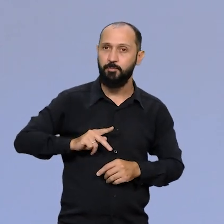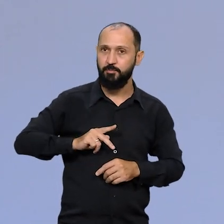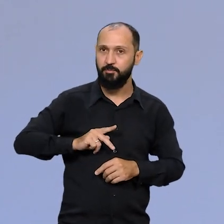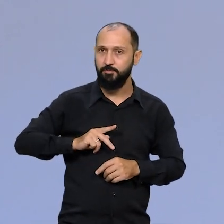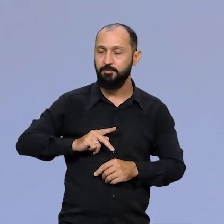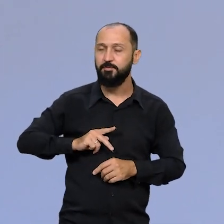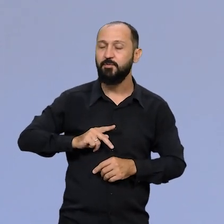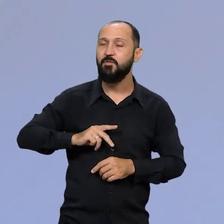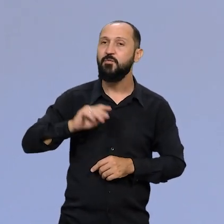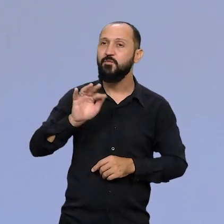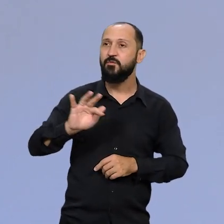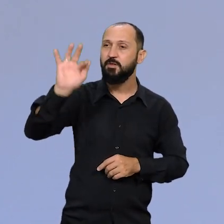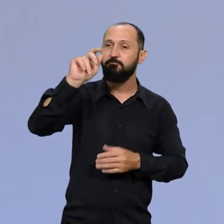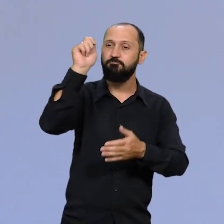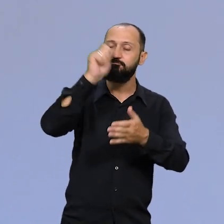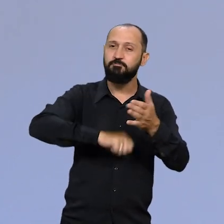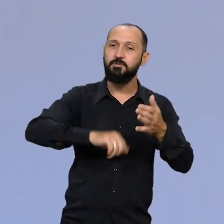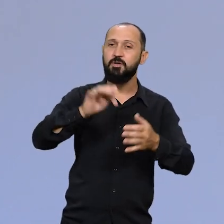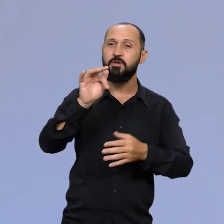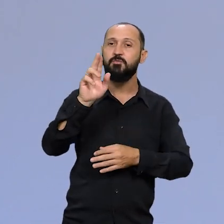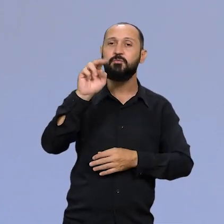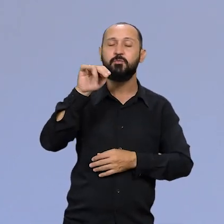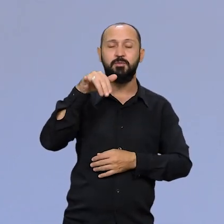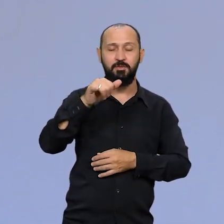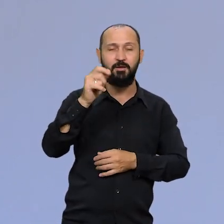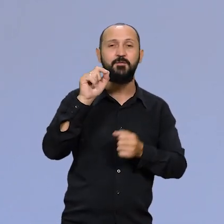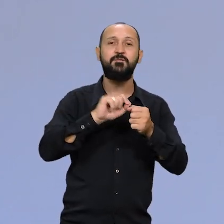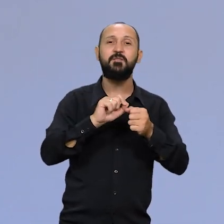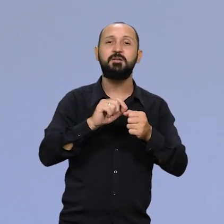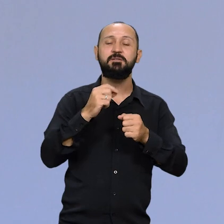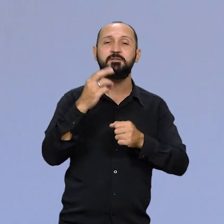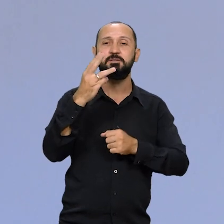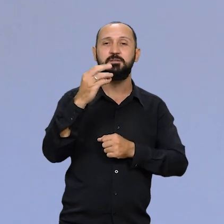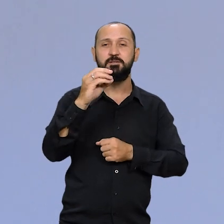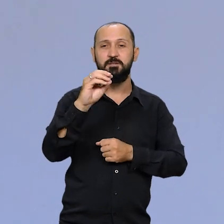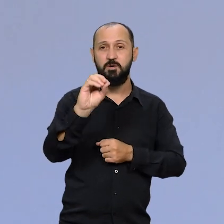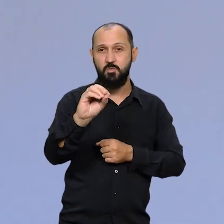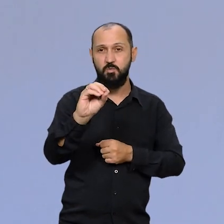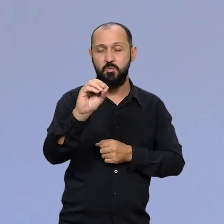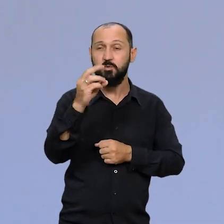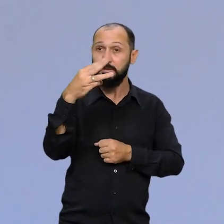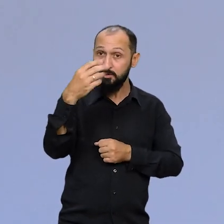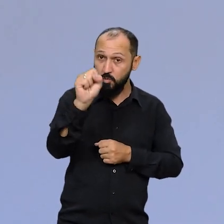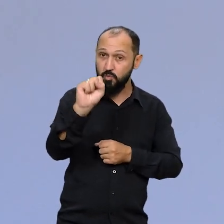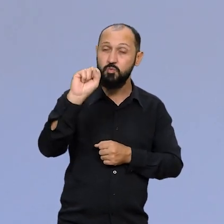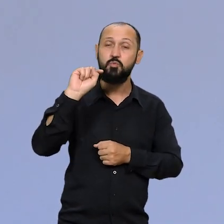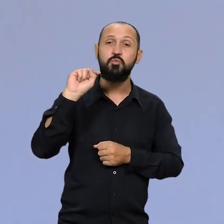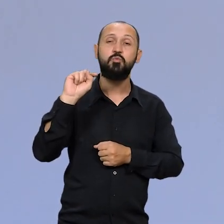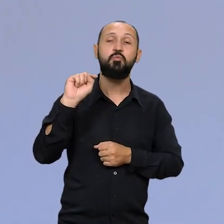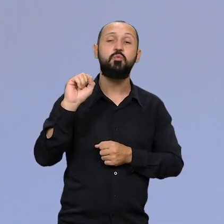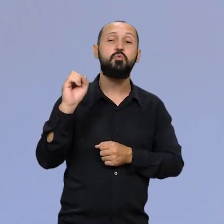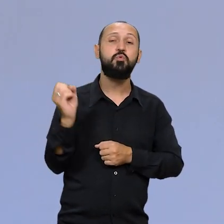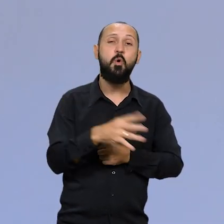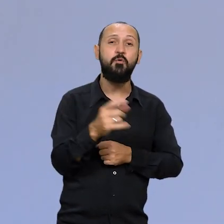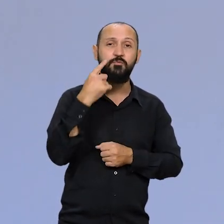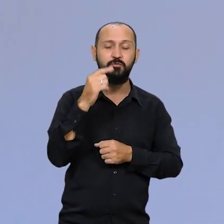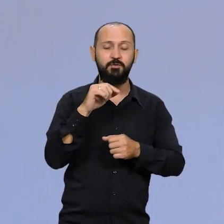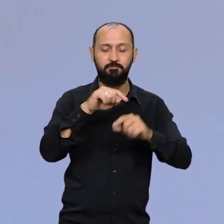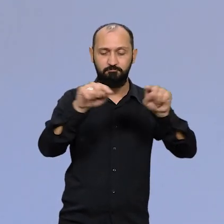delicada em todo o Cone Sul do Mato Grosso do Sul. Esses que eu falei até agora, eu falei do Campo dos Índios, Caduel, eu falei